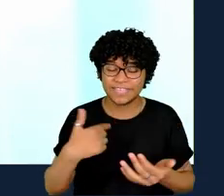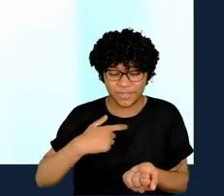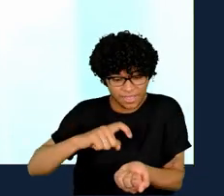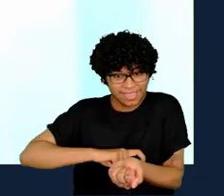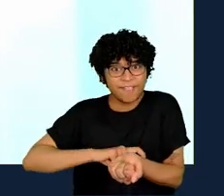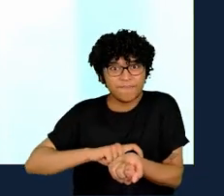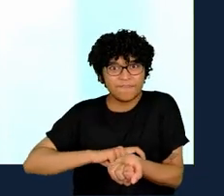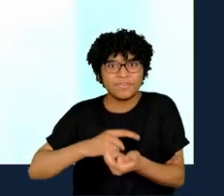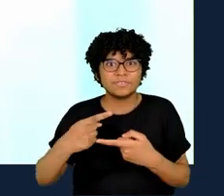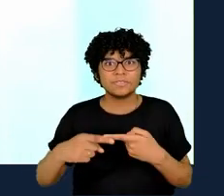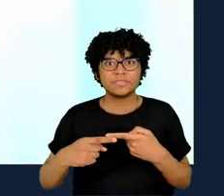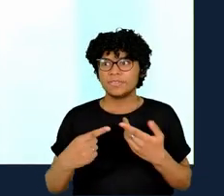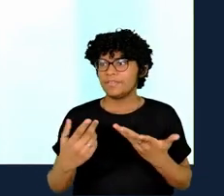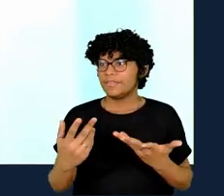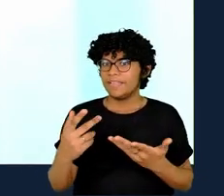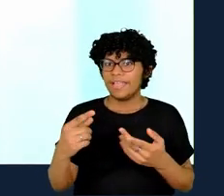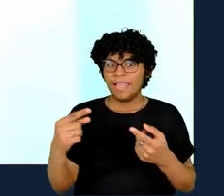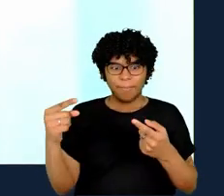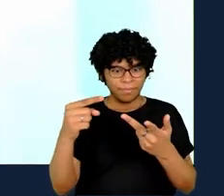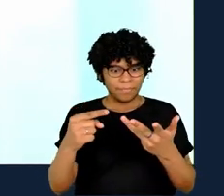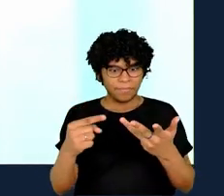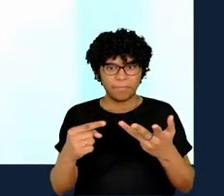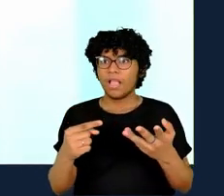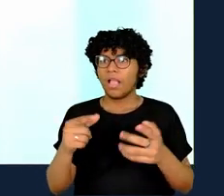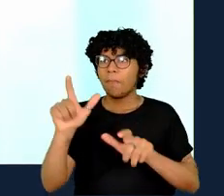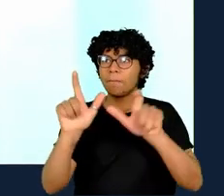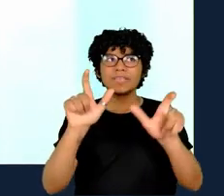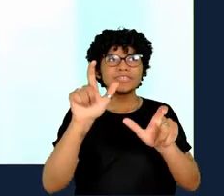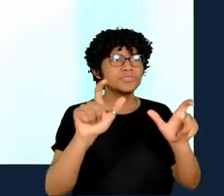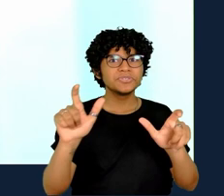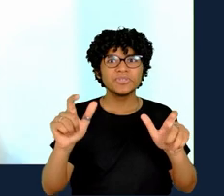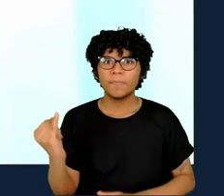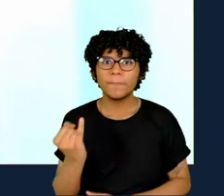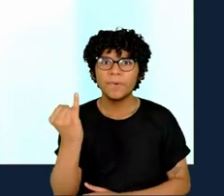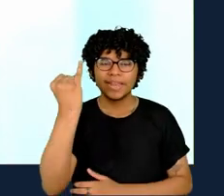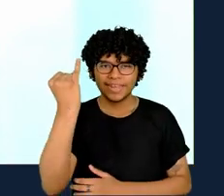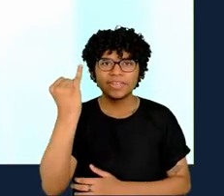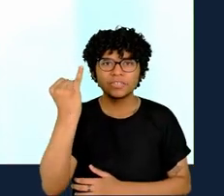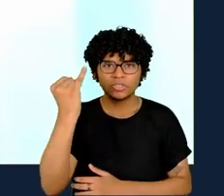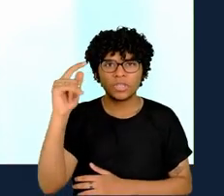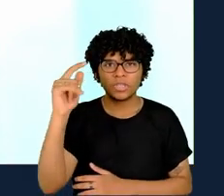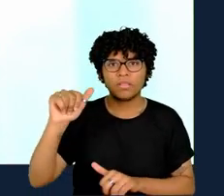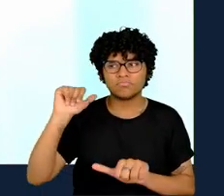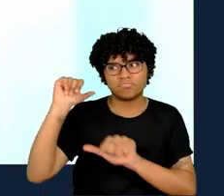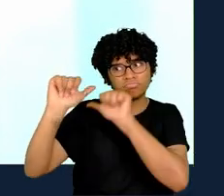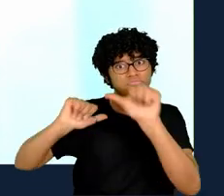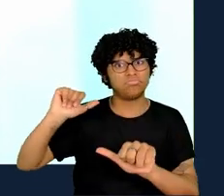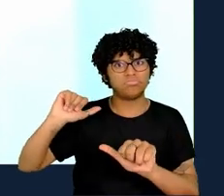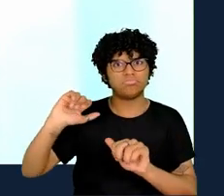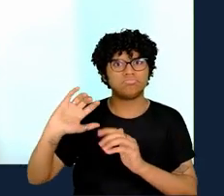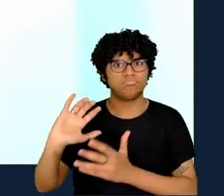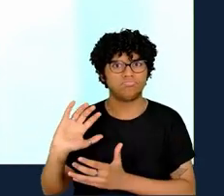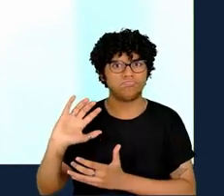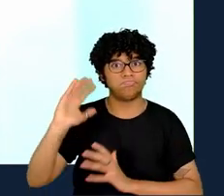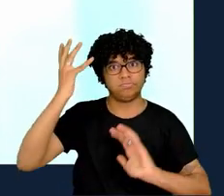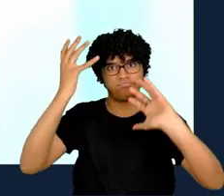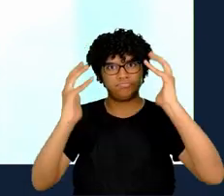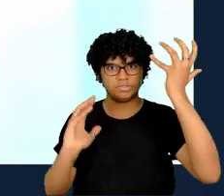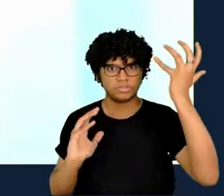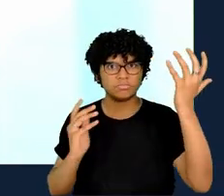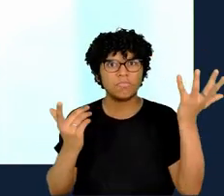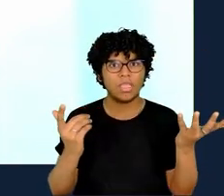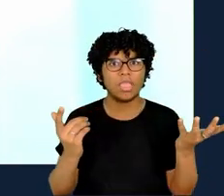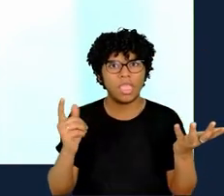eu estou no meio de pessoas muito importantes. Quando a gente fala sobre mudanças climáticas, é essencial ter esses